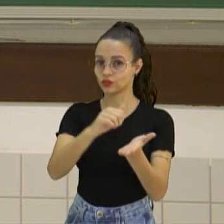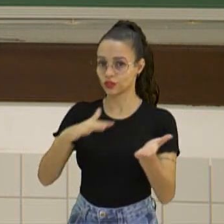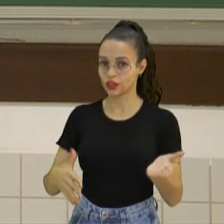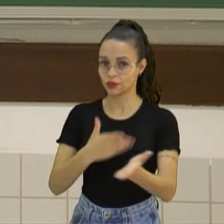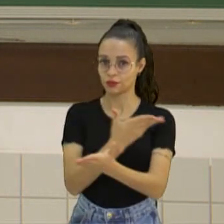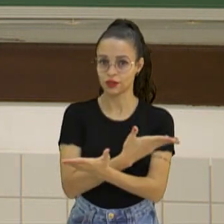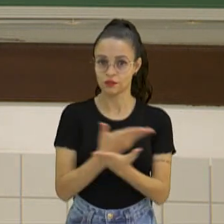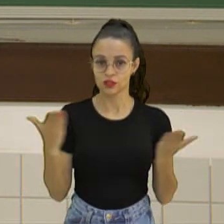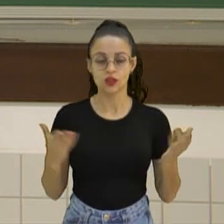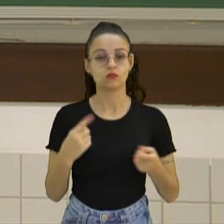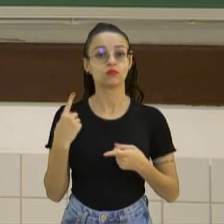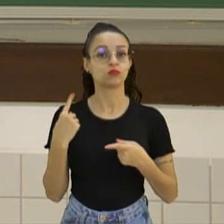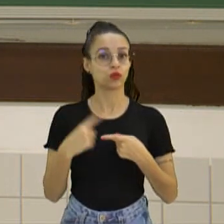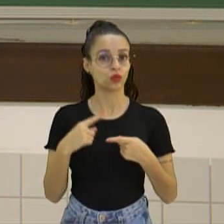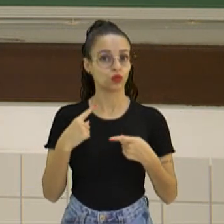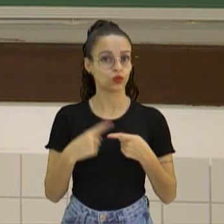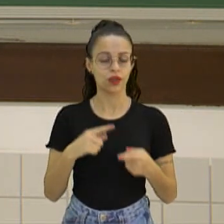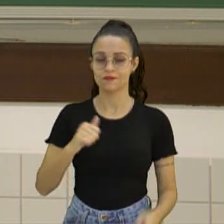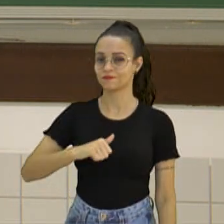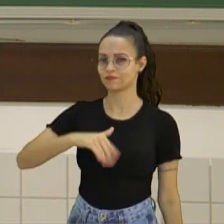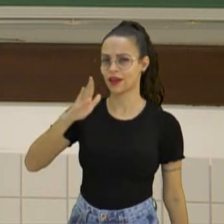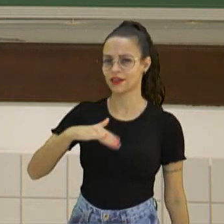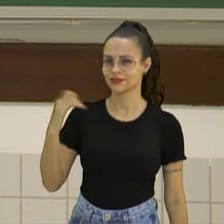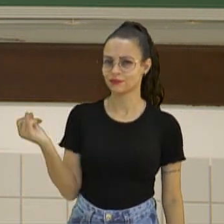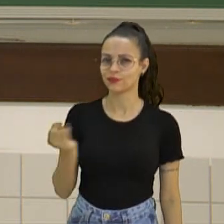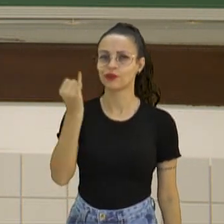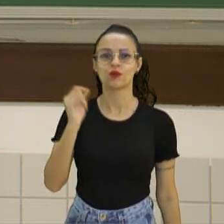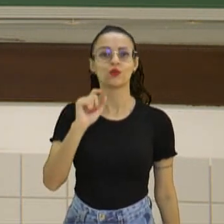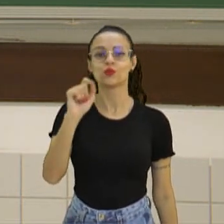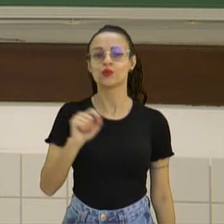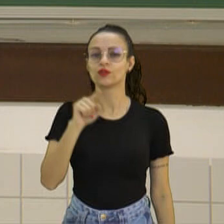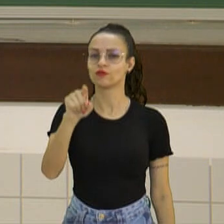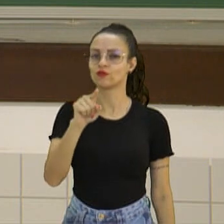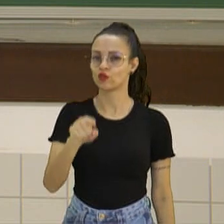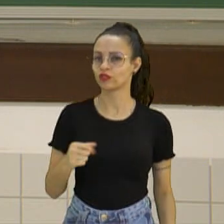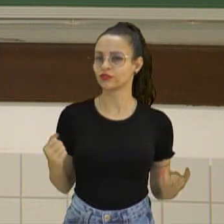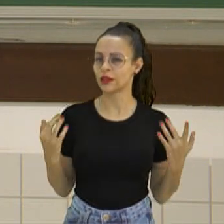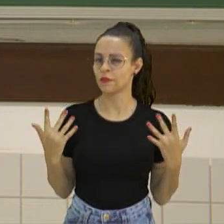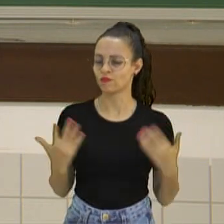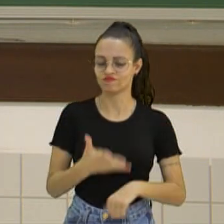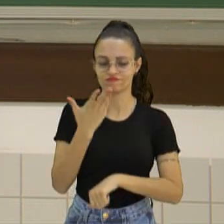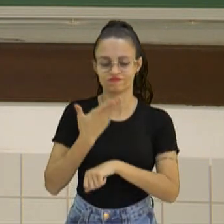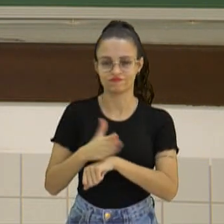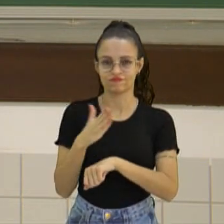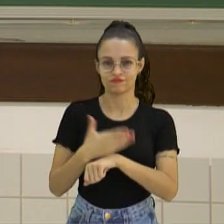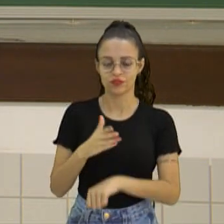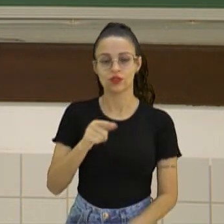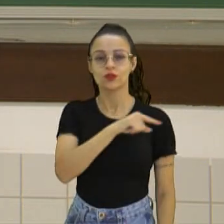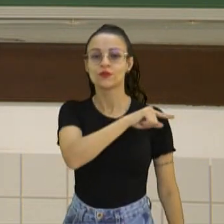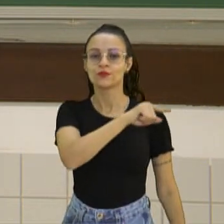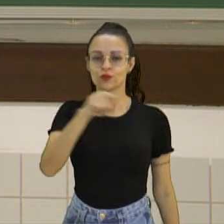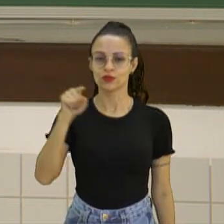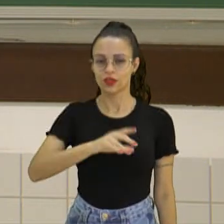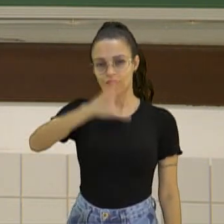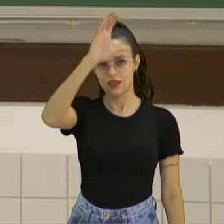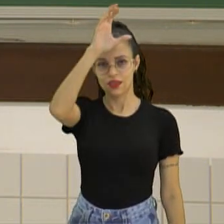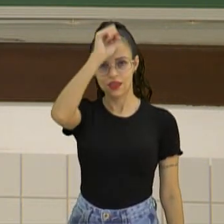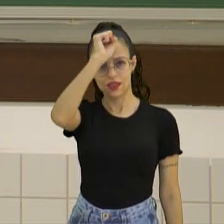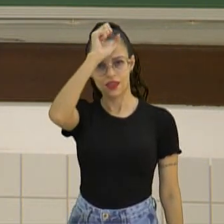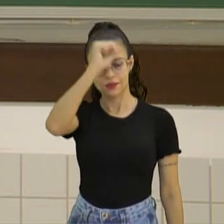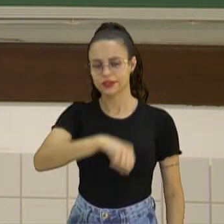atividade afinal de contas o mais importante aqui é vocês colocarem a mão na massa é vocês